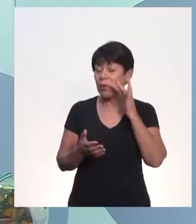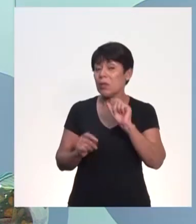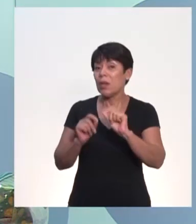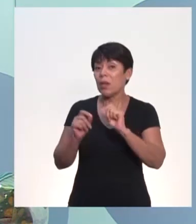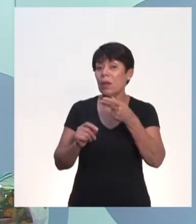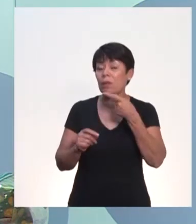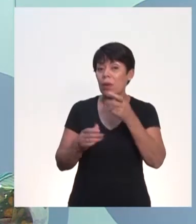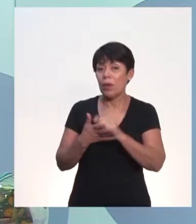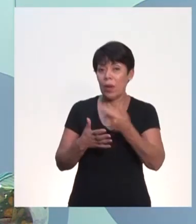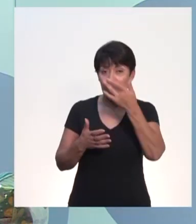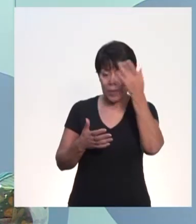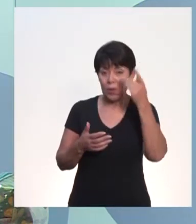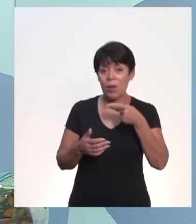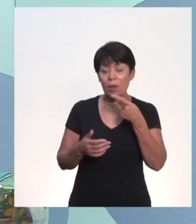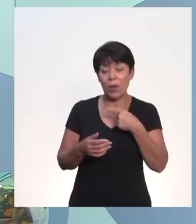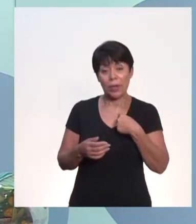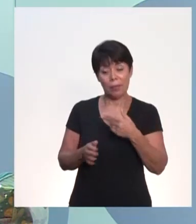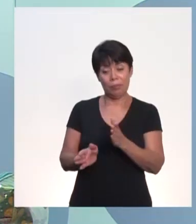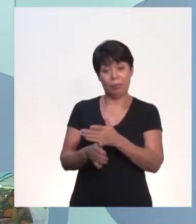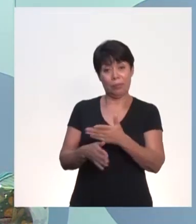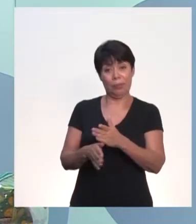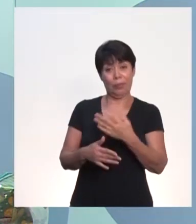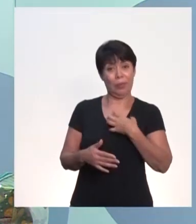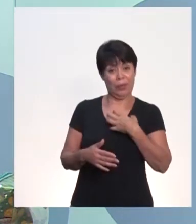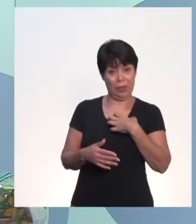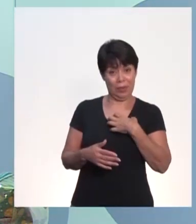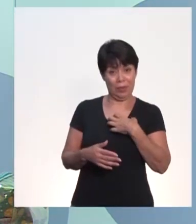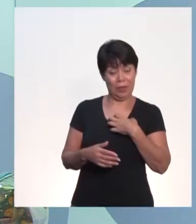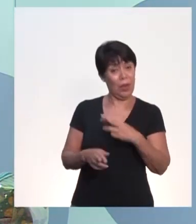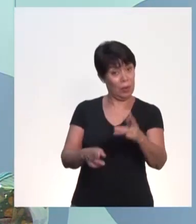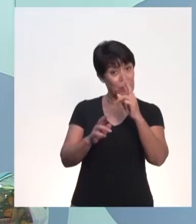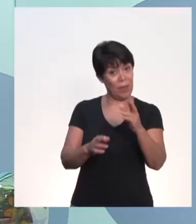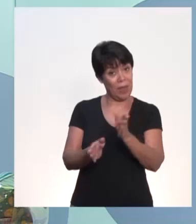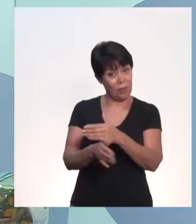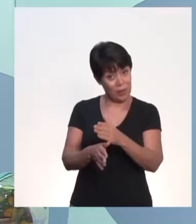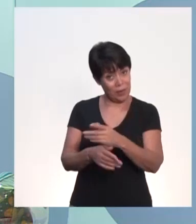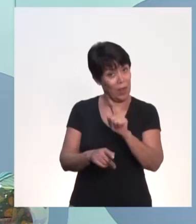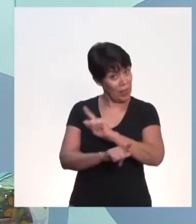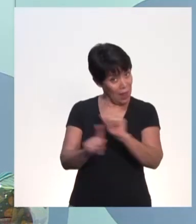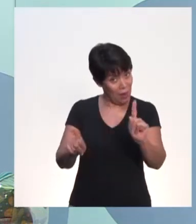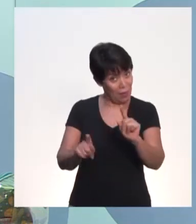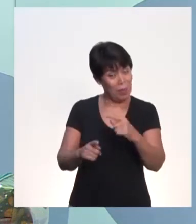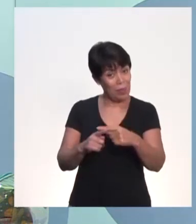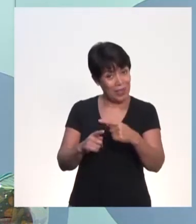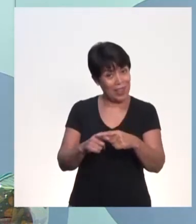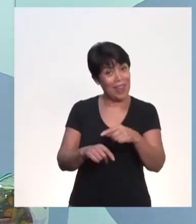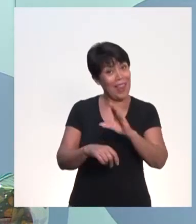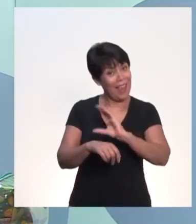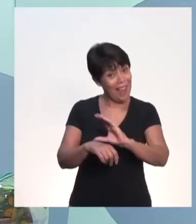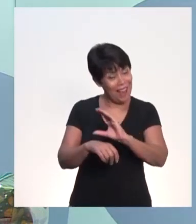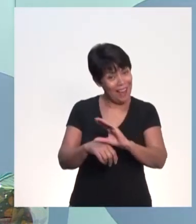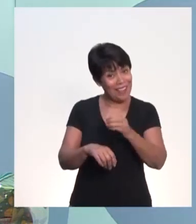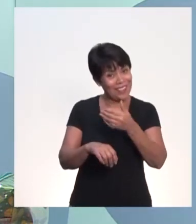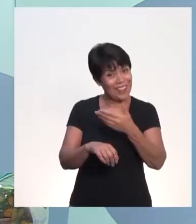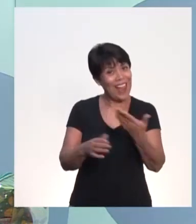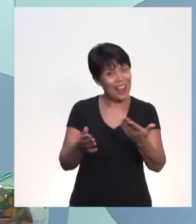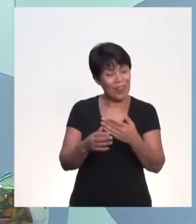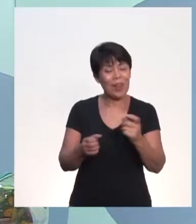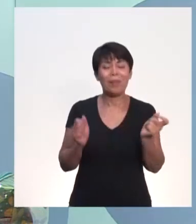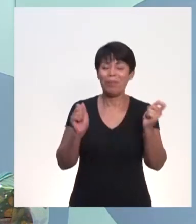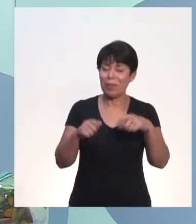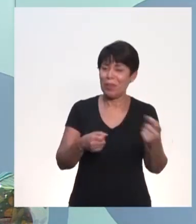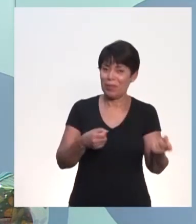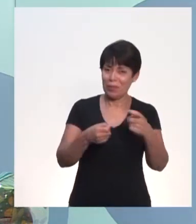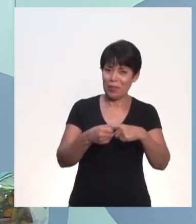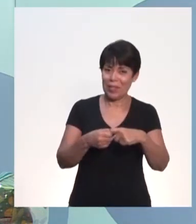que a pessoa disse que estava perdida. Espero que você não esteja perdido aqui na nossa aula. Essa aula a gente consegue reassistir depois, ela vai